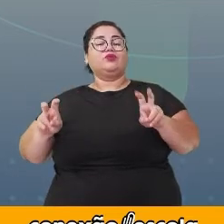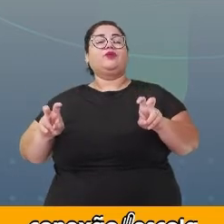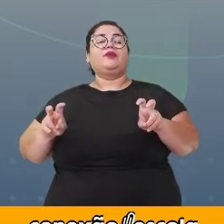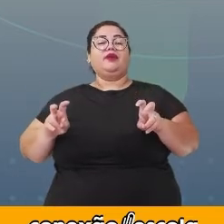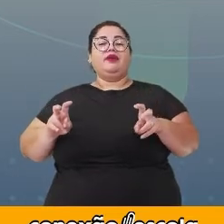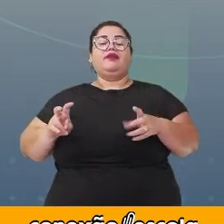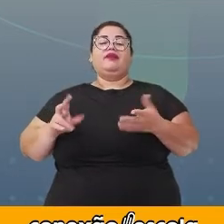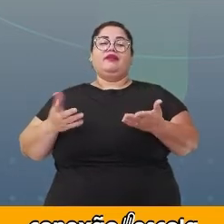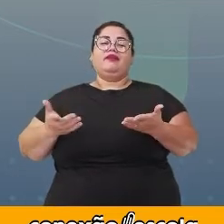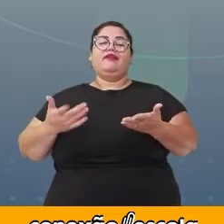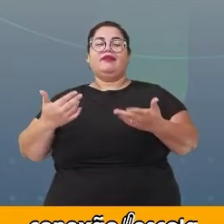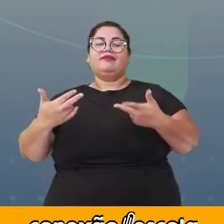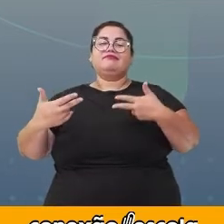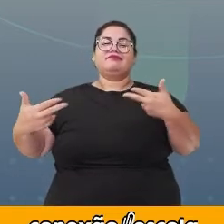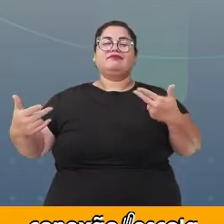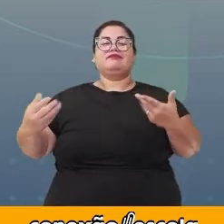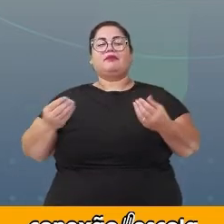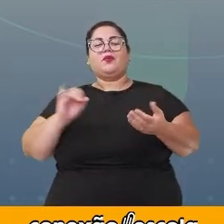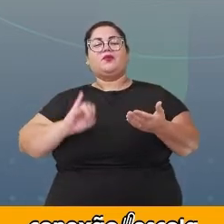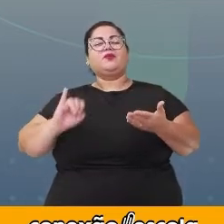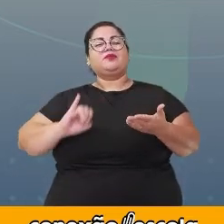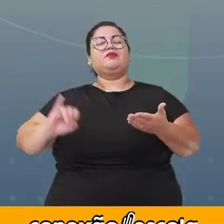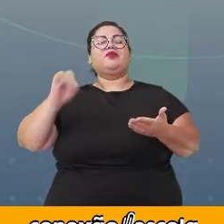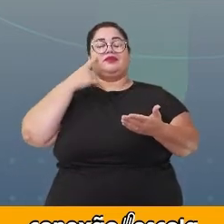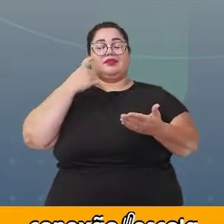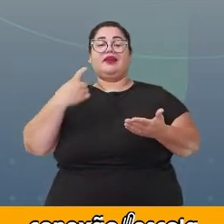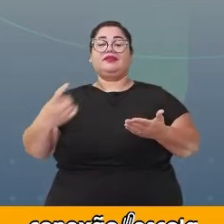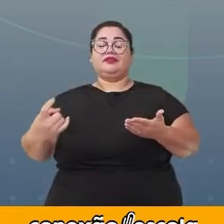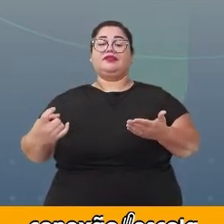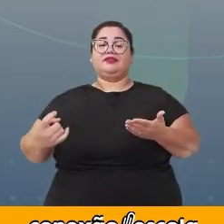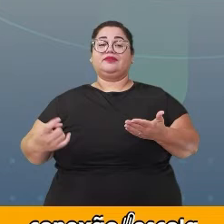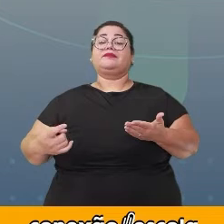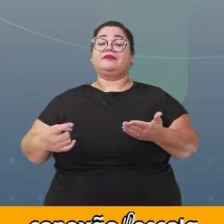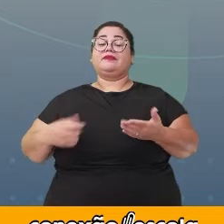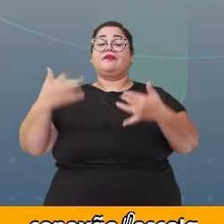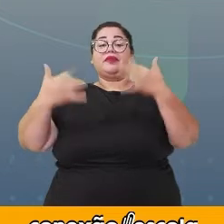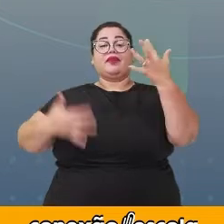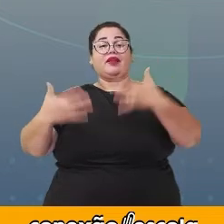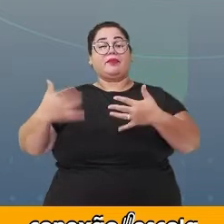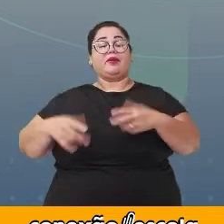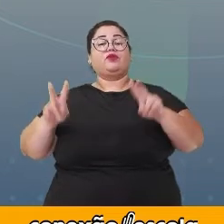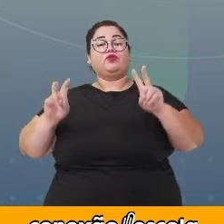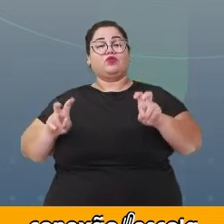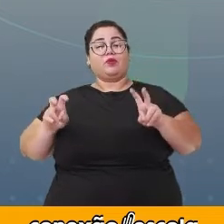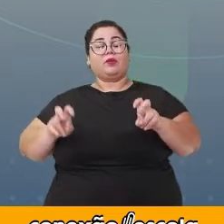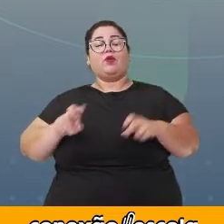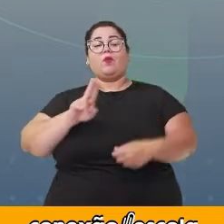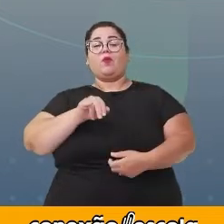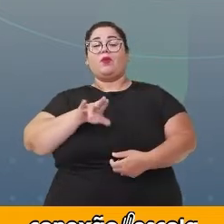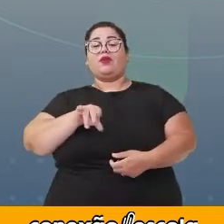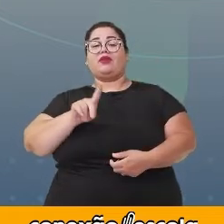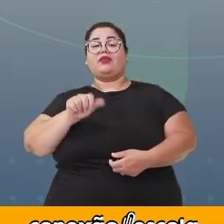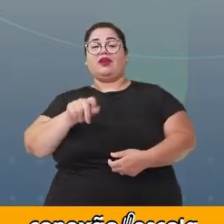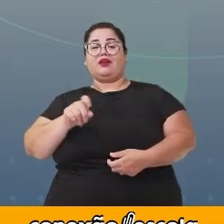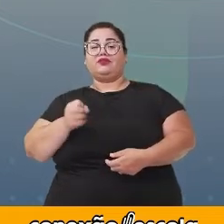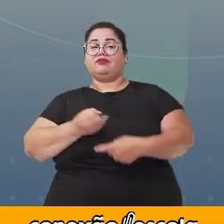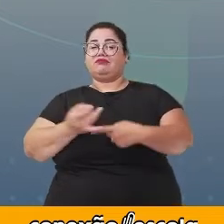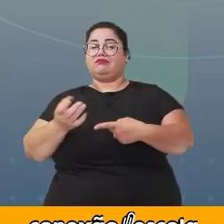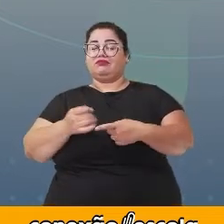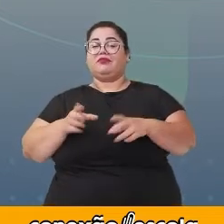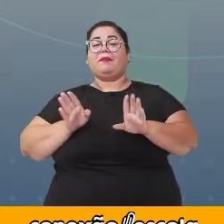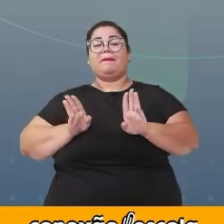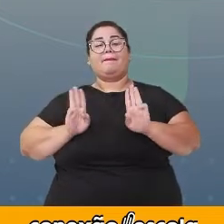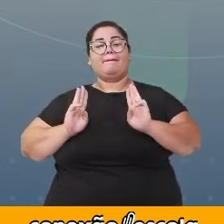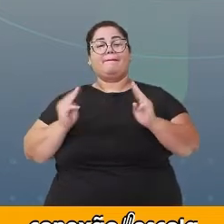pouquinho sobre alguma coisa que é muito interessante. Agora, vamos falar sobre as unidades de medidas